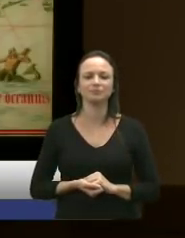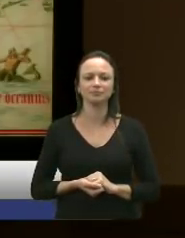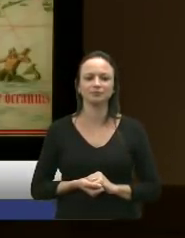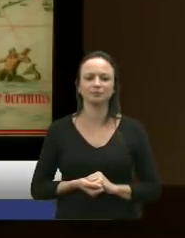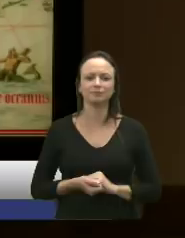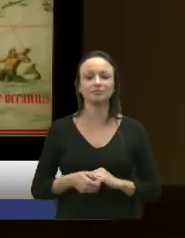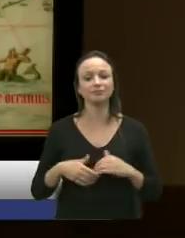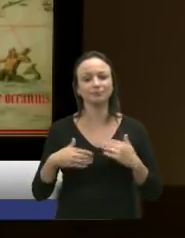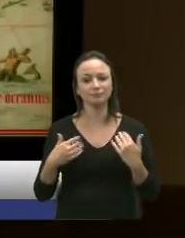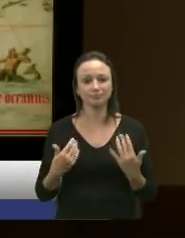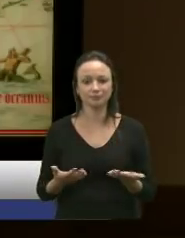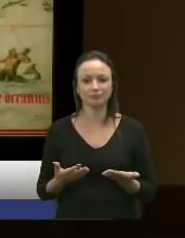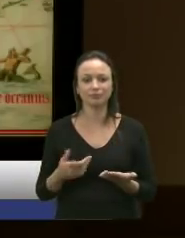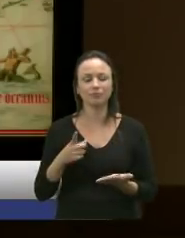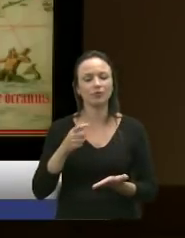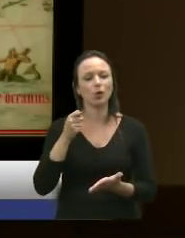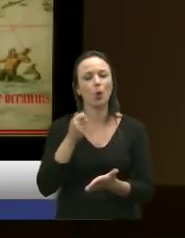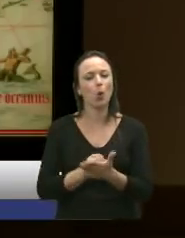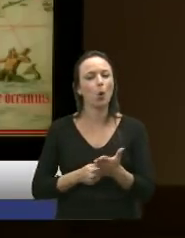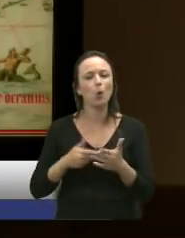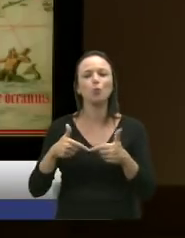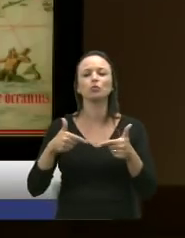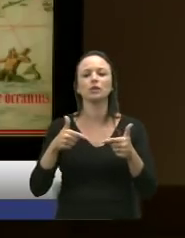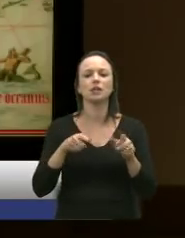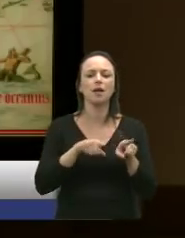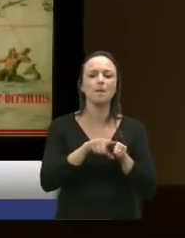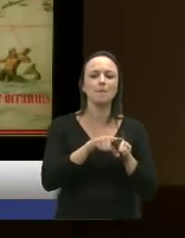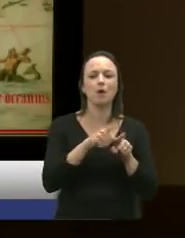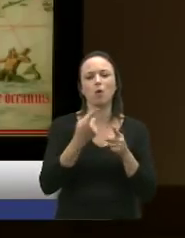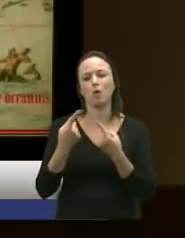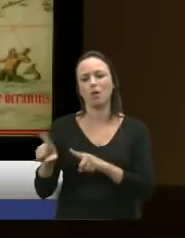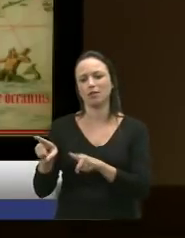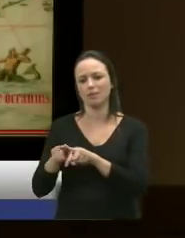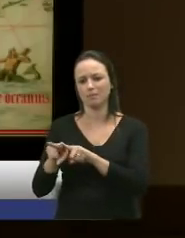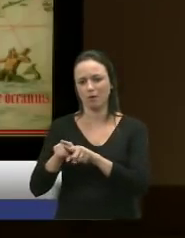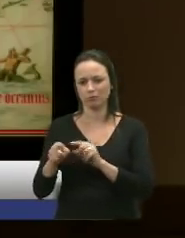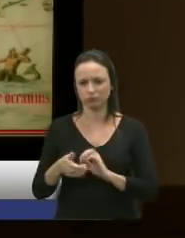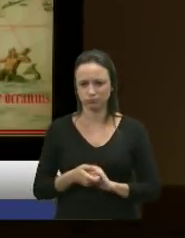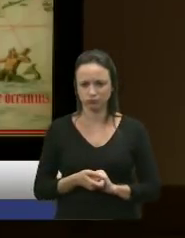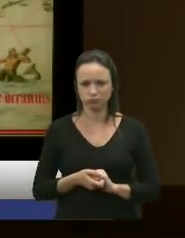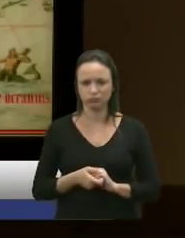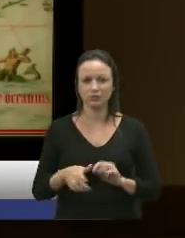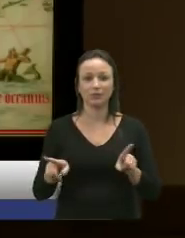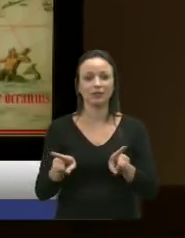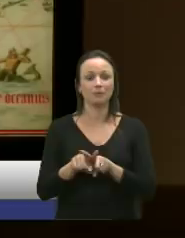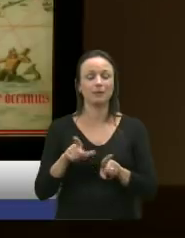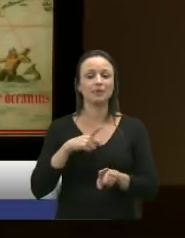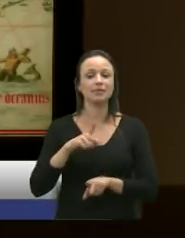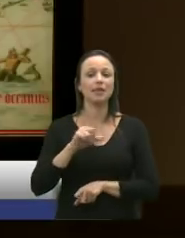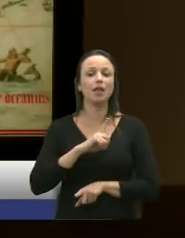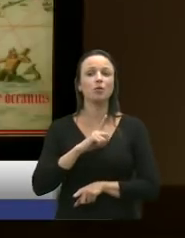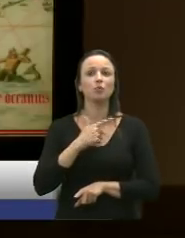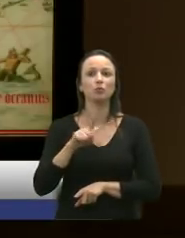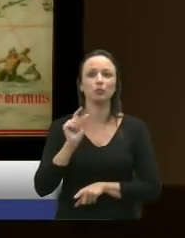Ainda assim, é uma luta de irmãos contra irmãos. E também tem o pitoresco, do